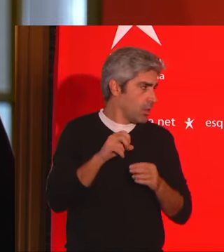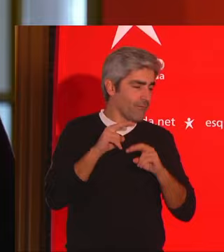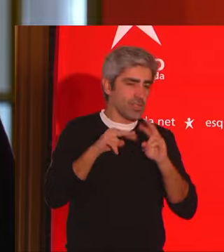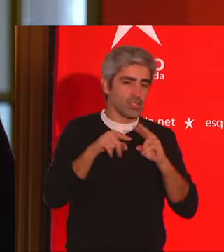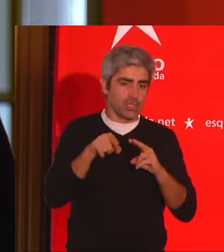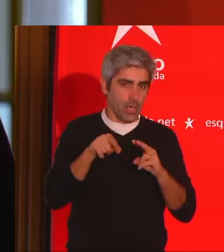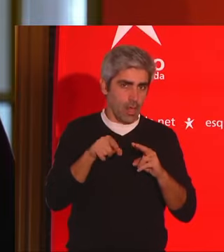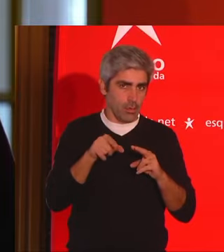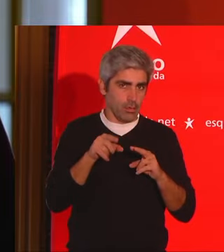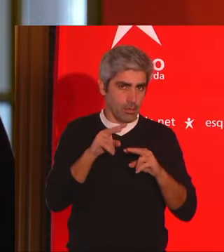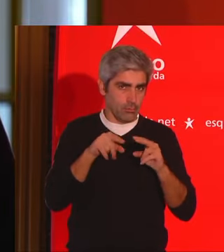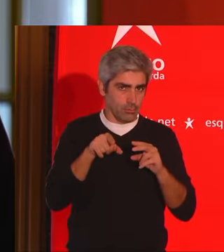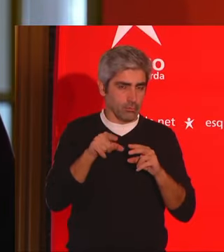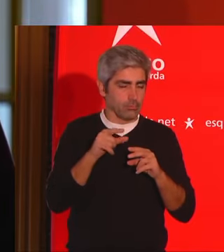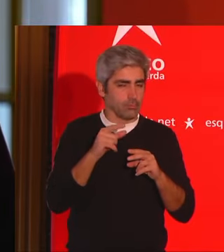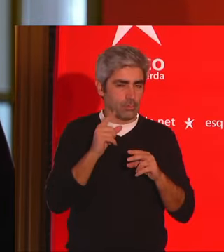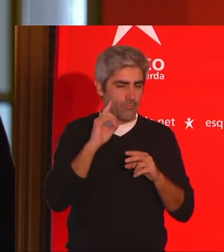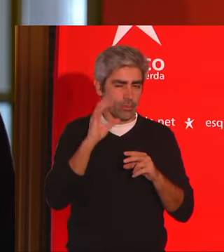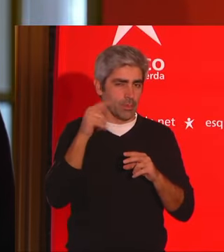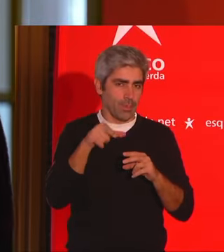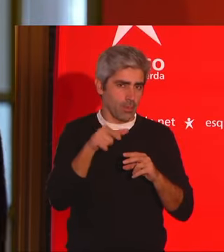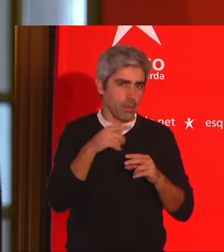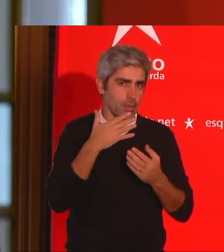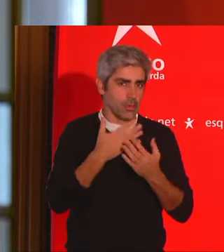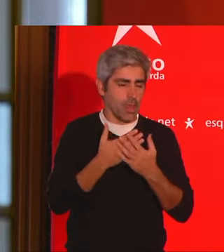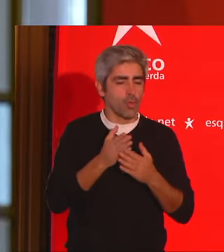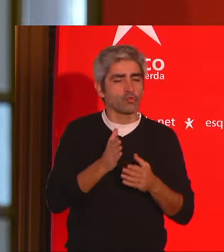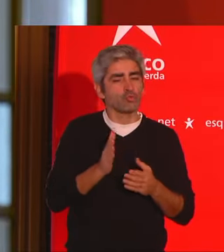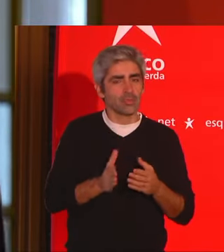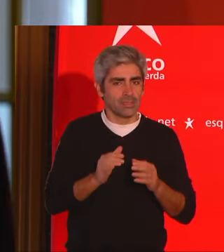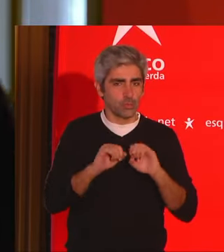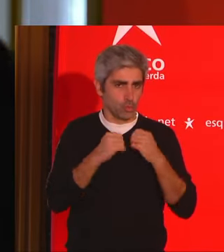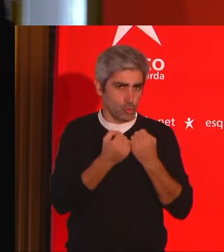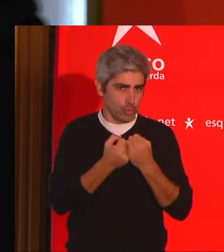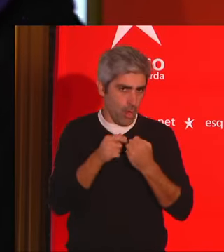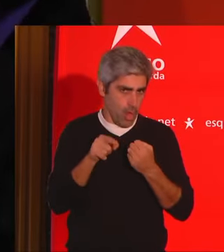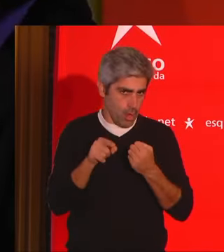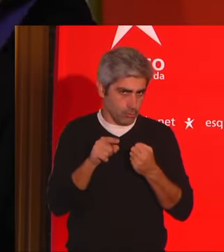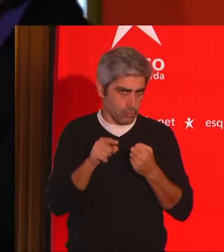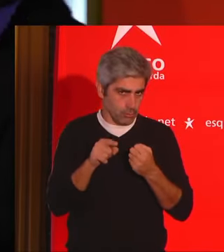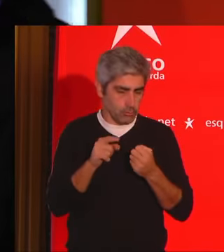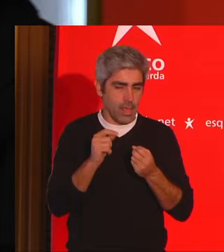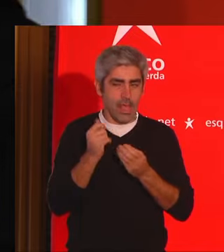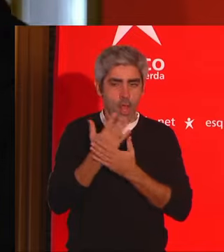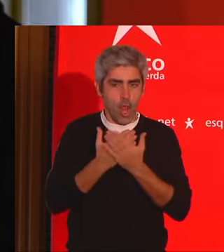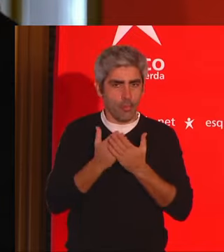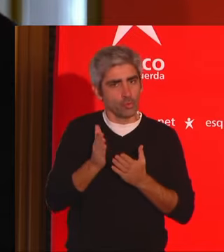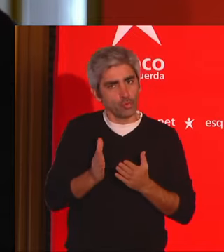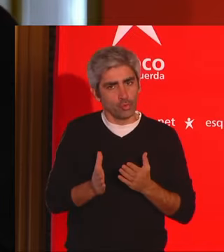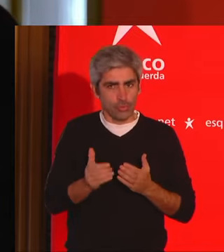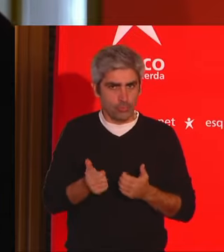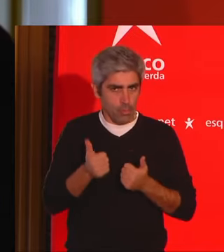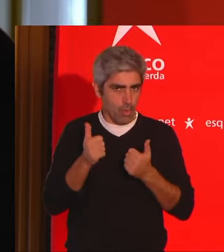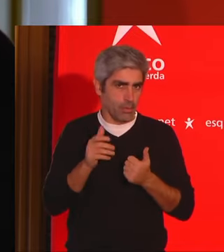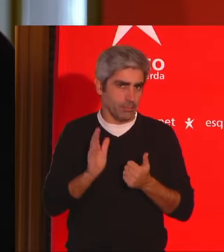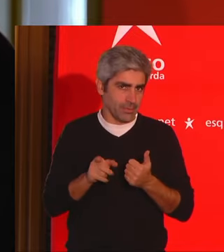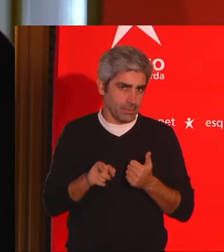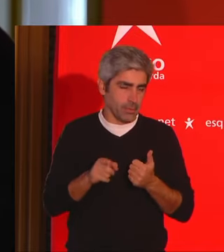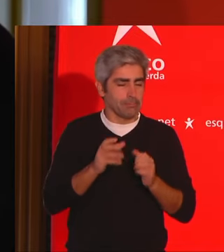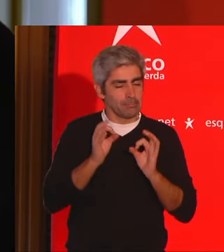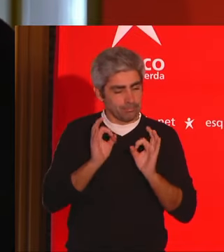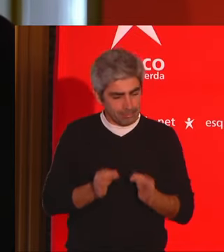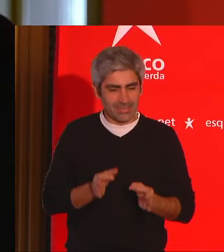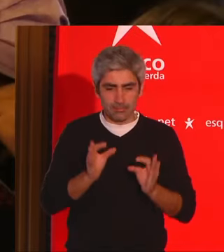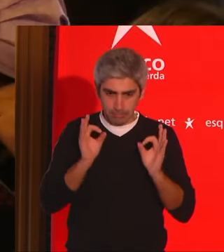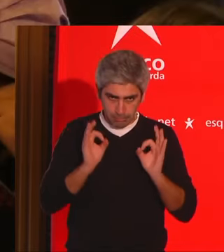fiscalidade são um instrumento fundamental para a justiça social, a justiça económica. Por isso precisamos absolutamente